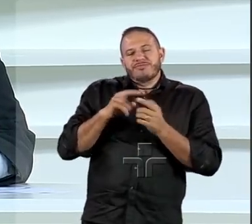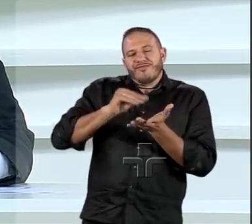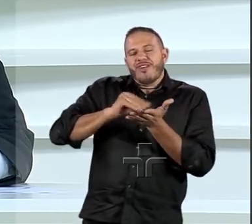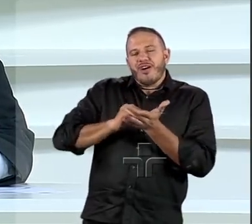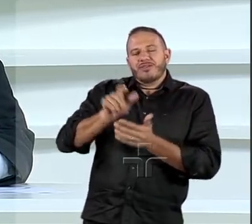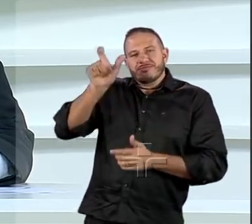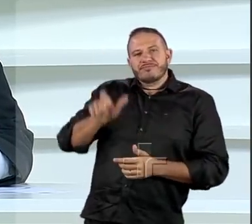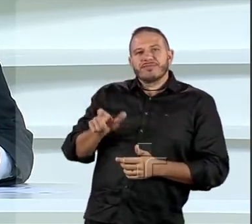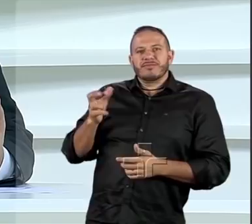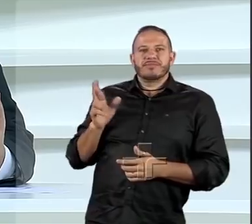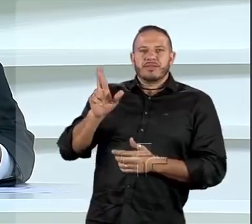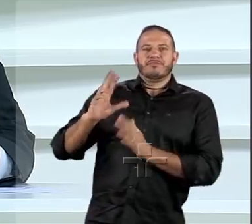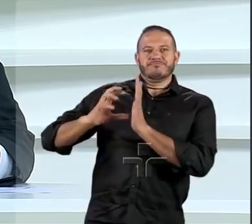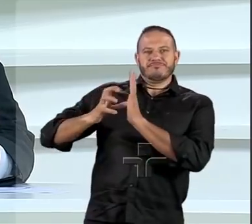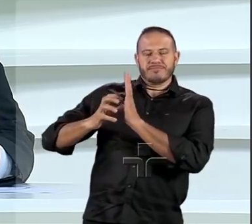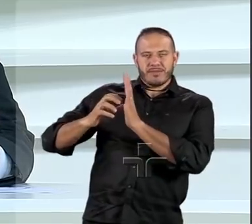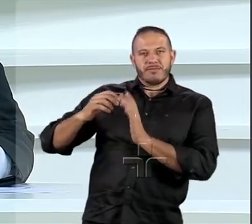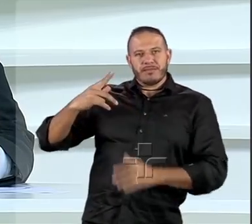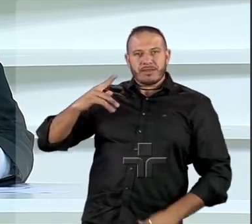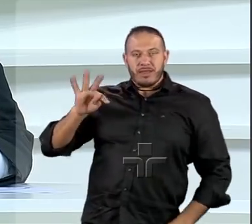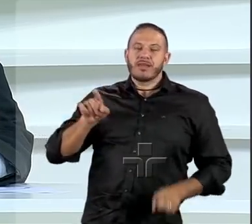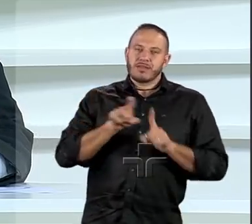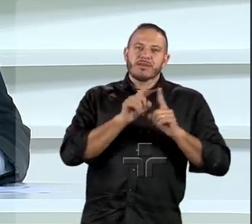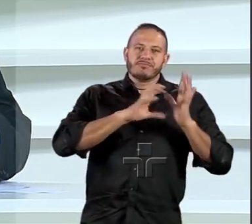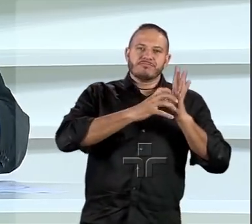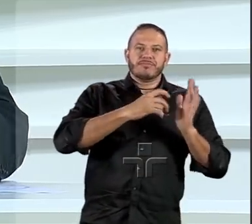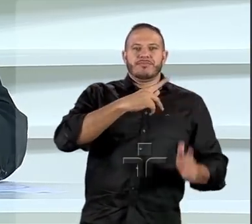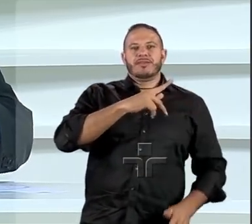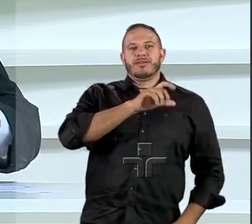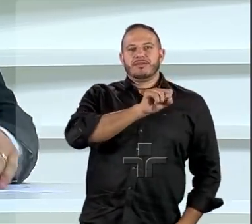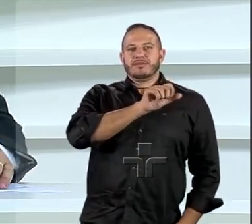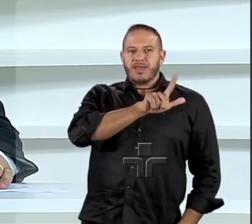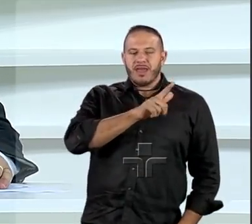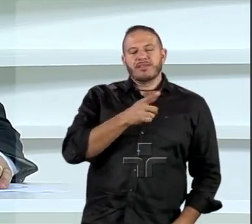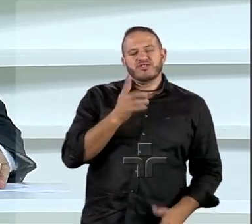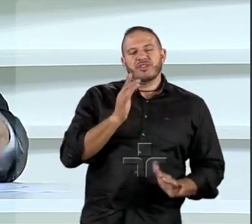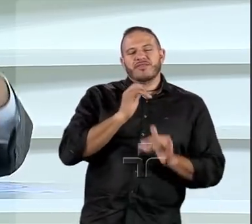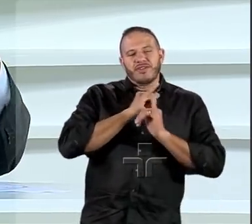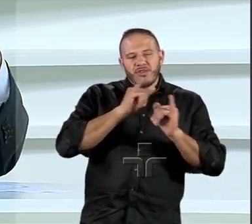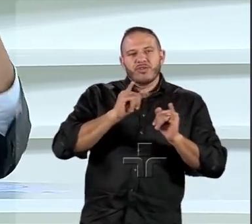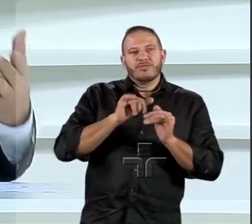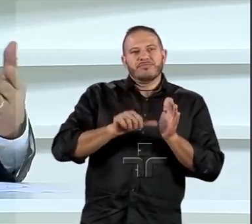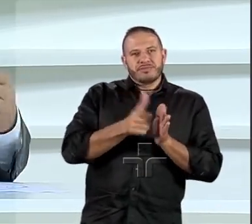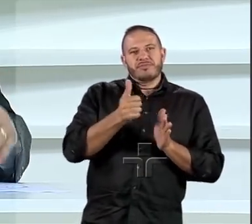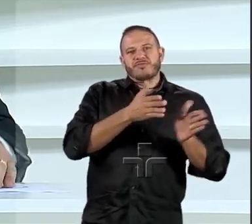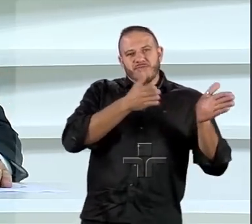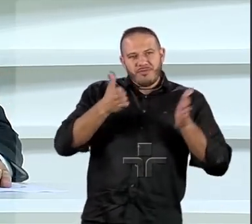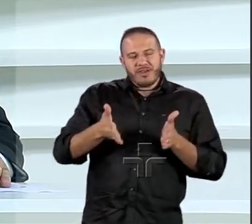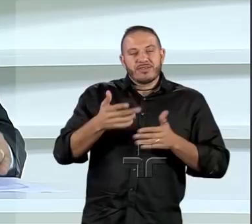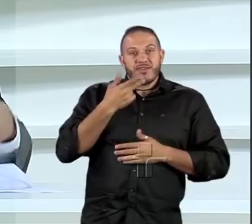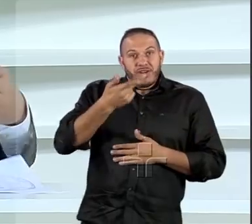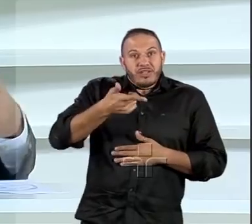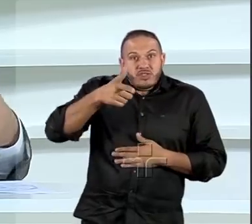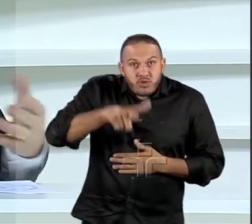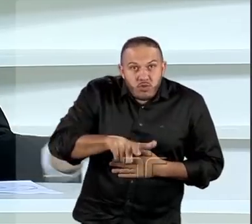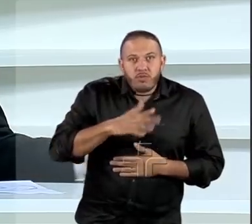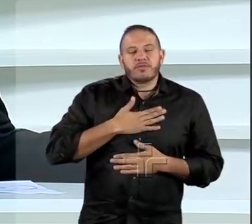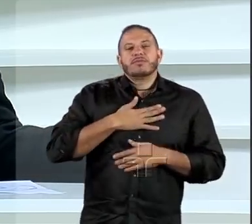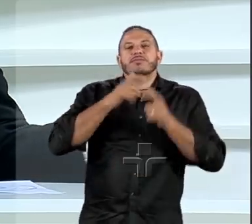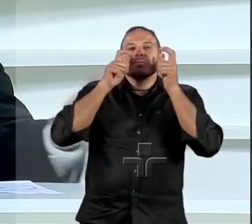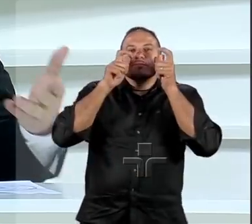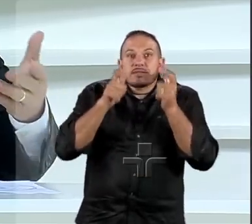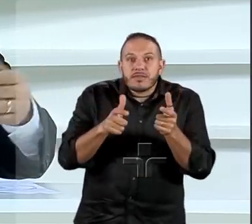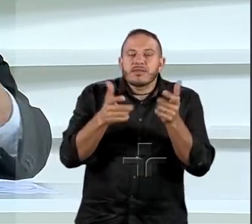PT e o PSL, como falamos no primeiro bloco. Voltamos, então, a reiterar e voltamos a reiterar nosso interesse de